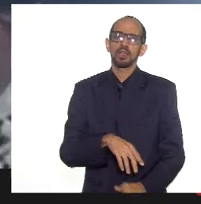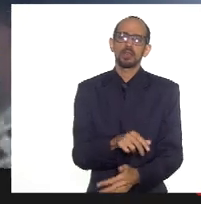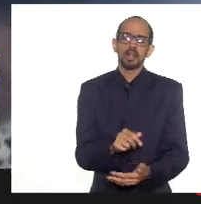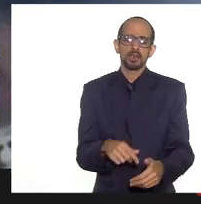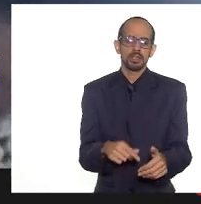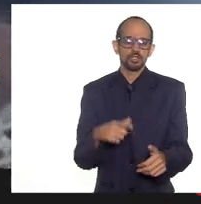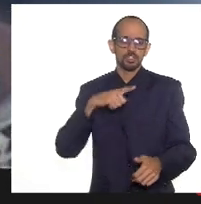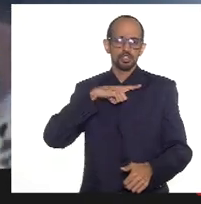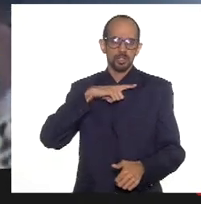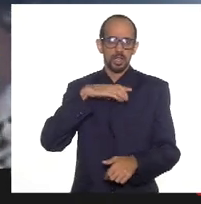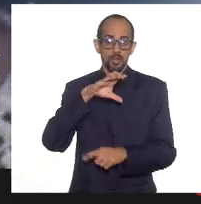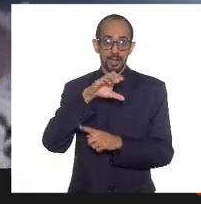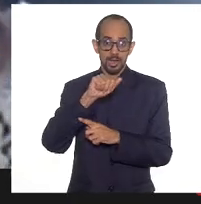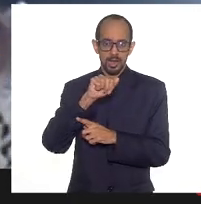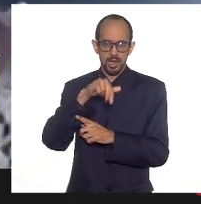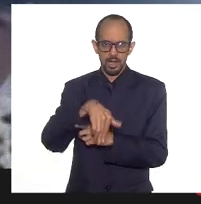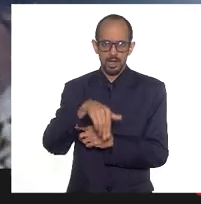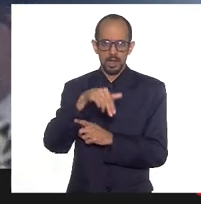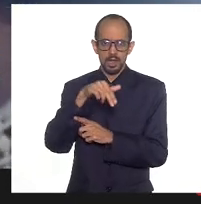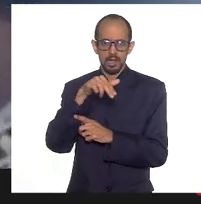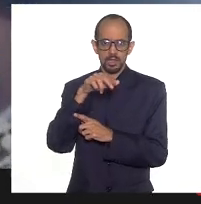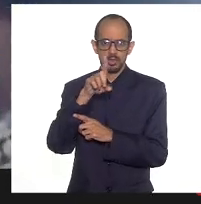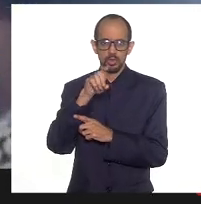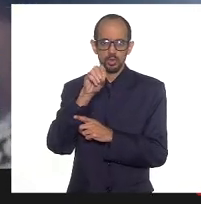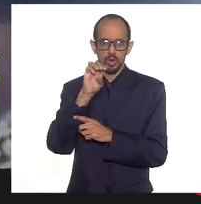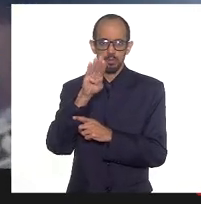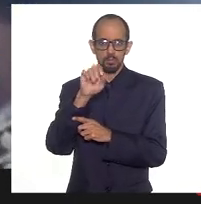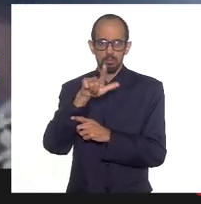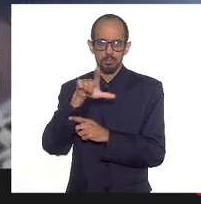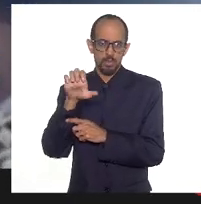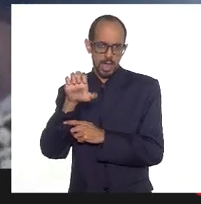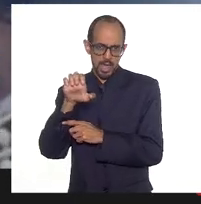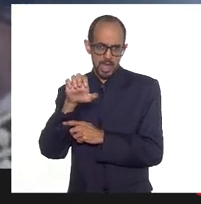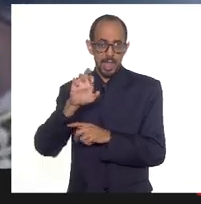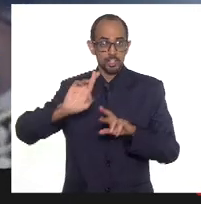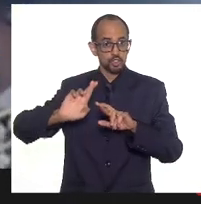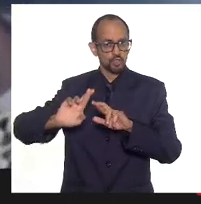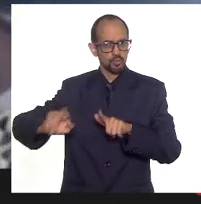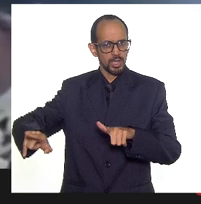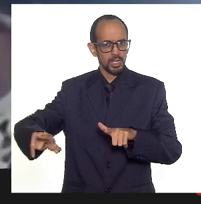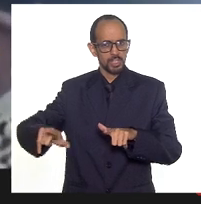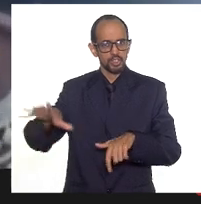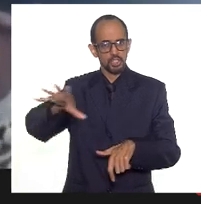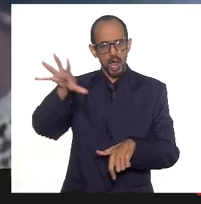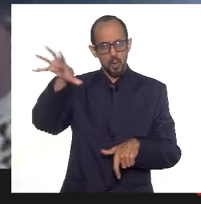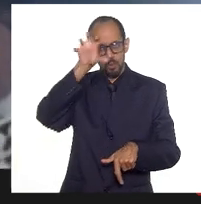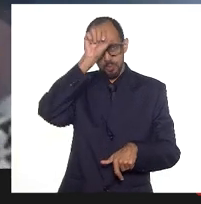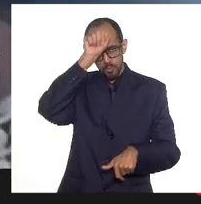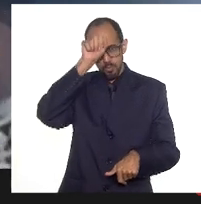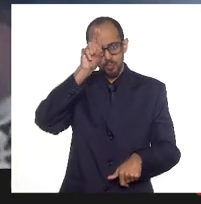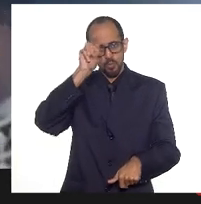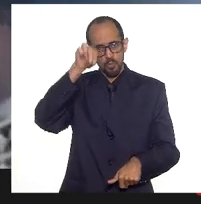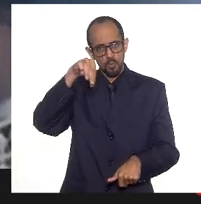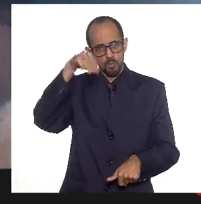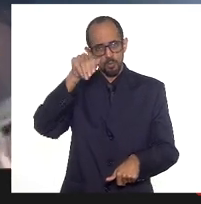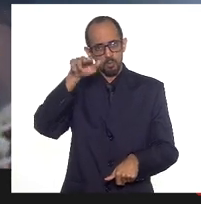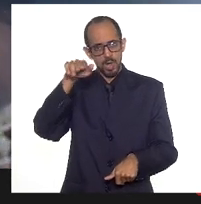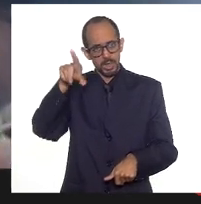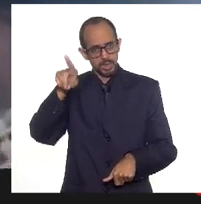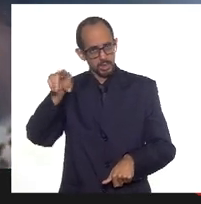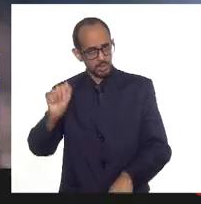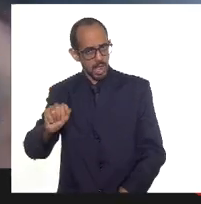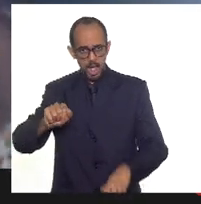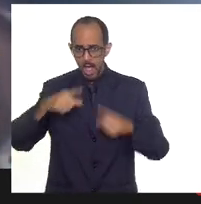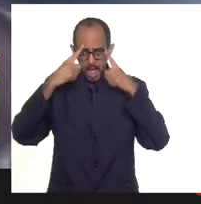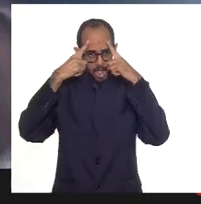há uma diferença nas violações dos terreiros de Candomblé aos terreiros de Umbanda, né? Esse é um dado importante. As agressões não são